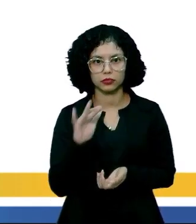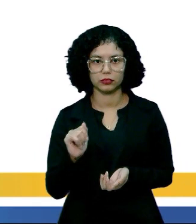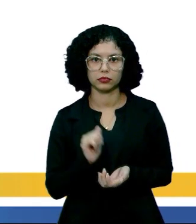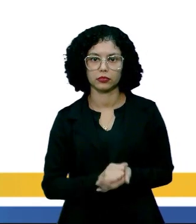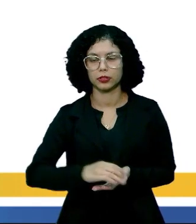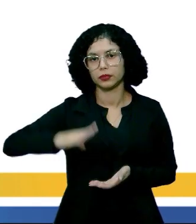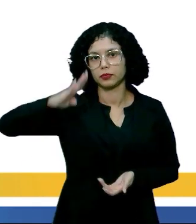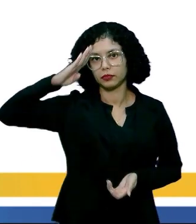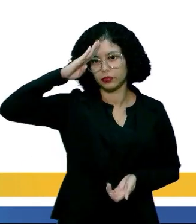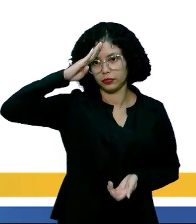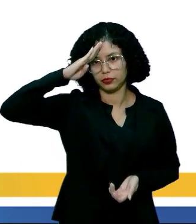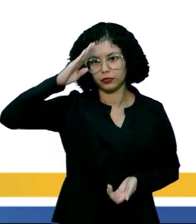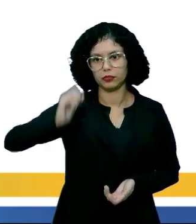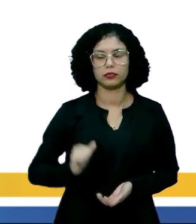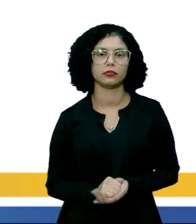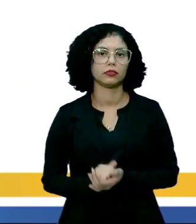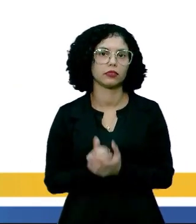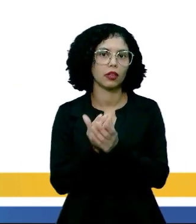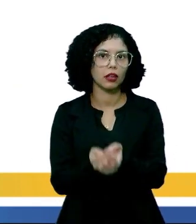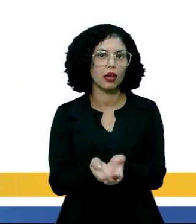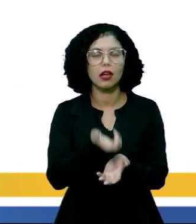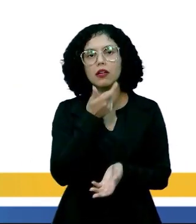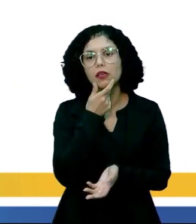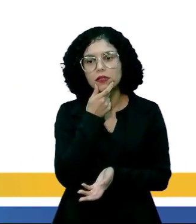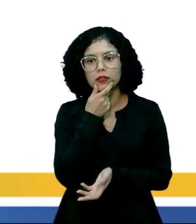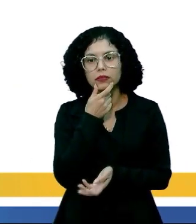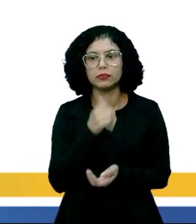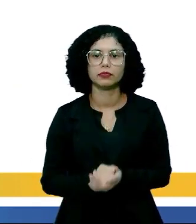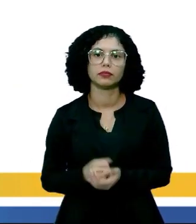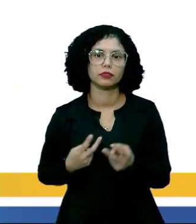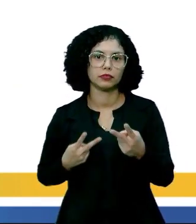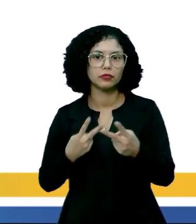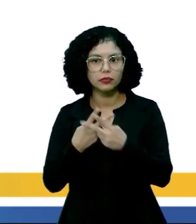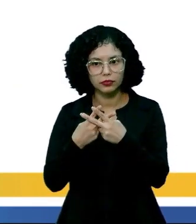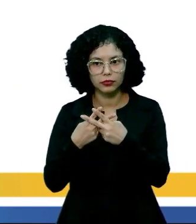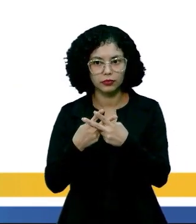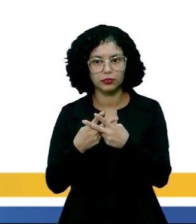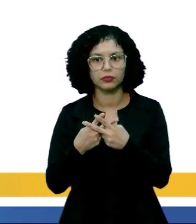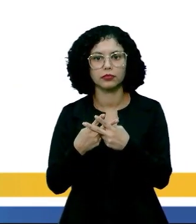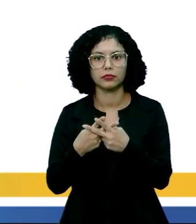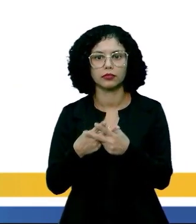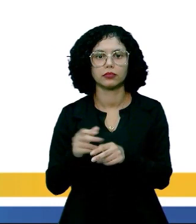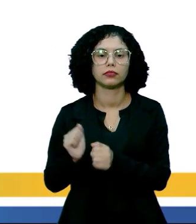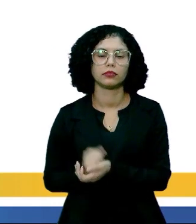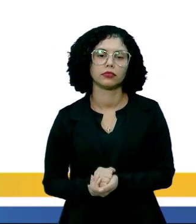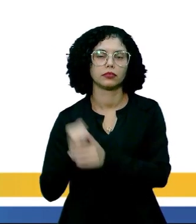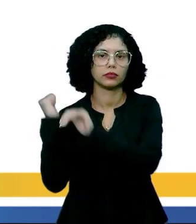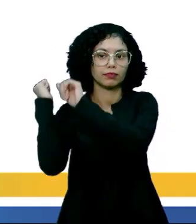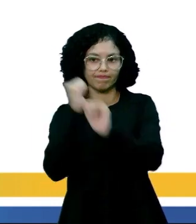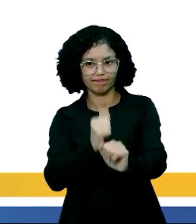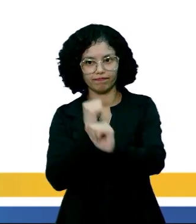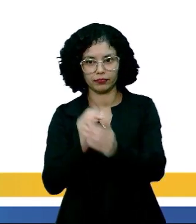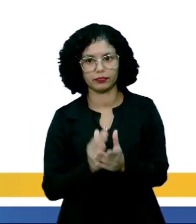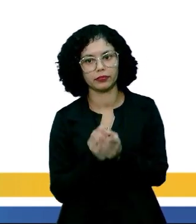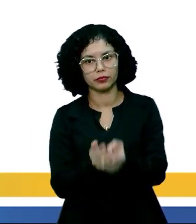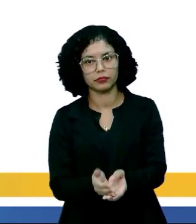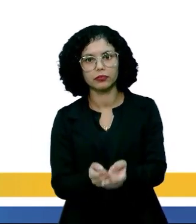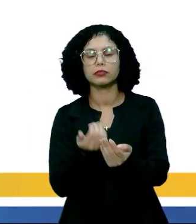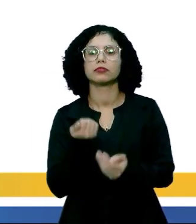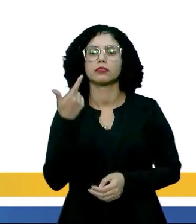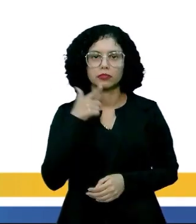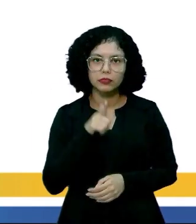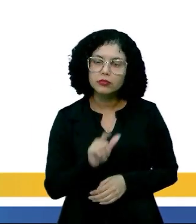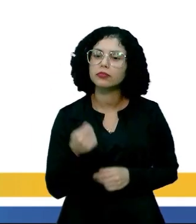direitos militares para que a marinha inglesa aprisione, ataque navios negreiros se for